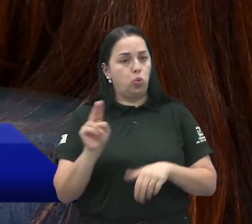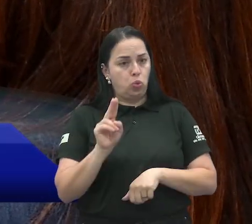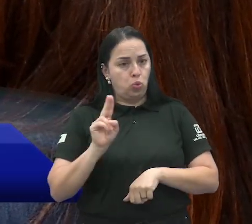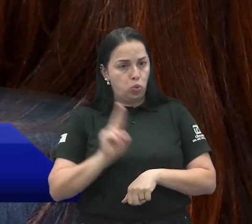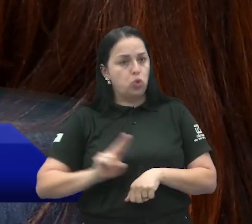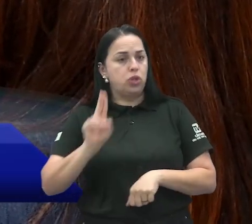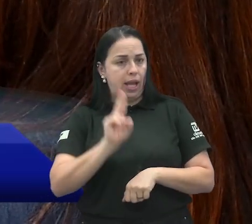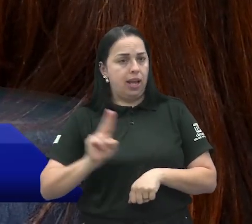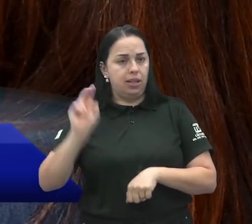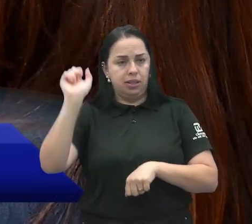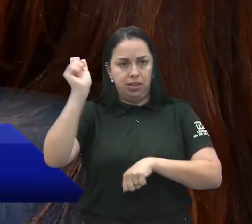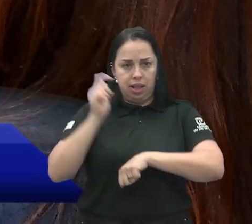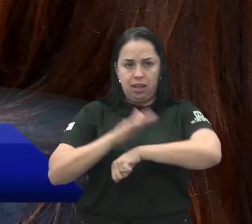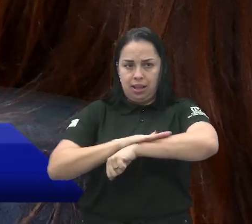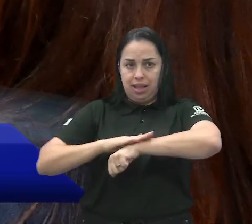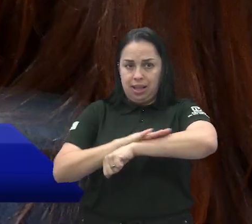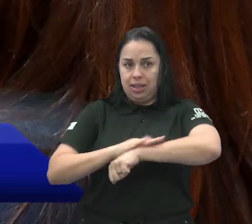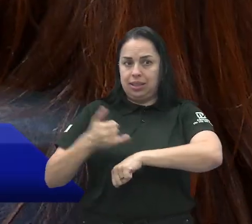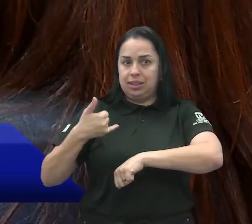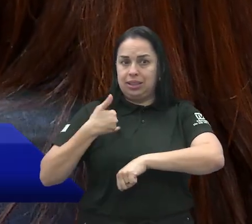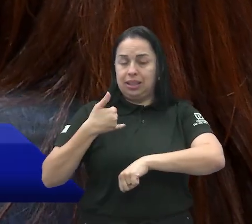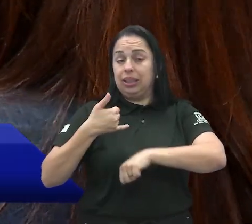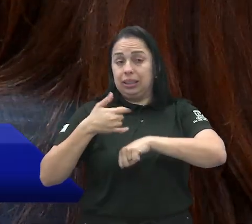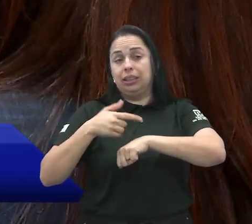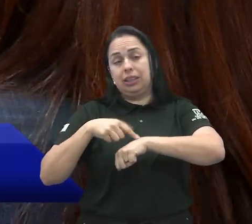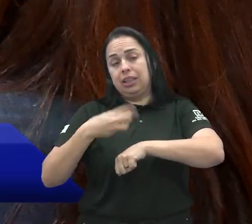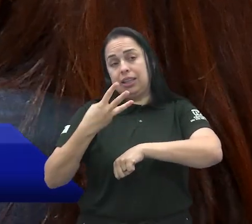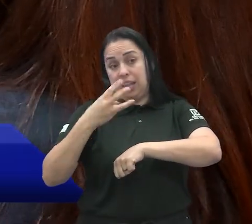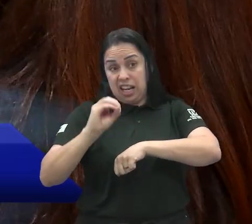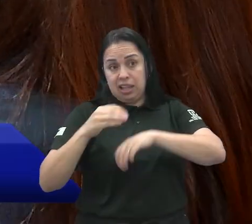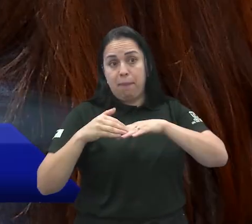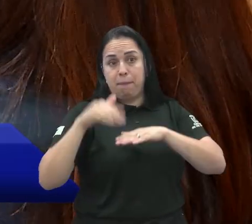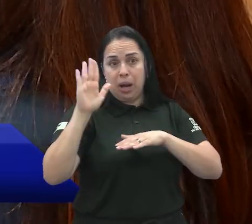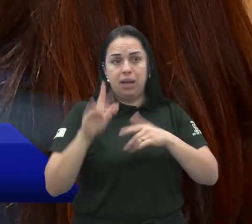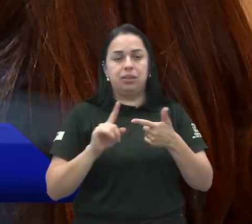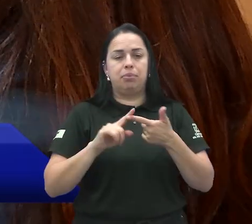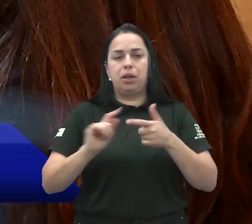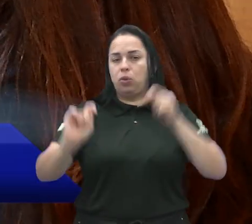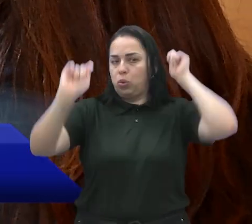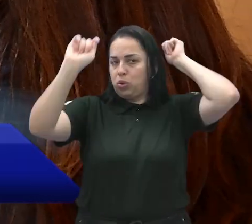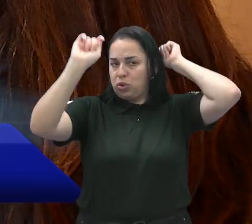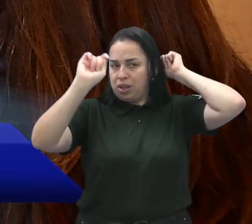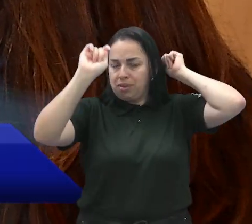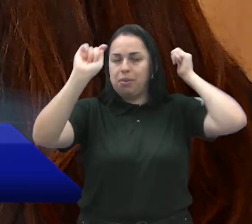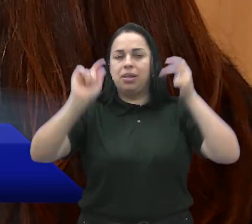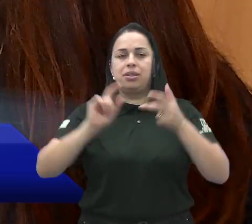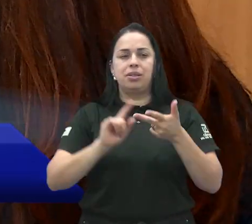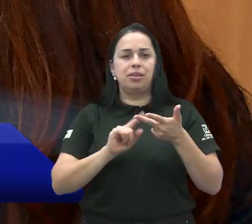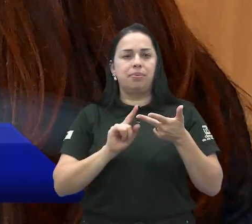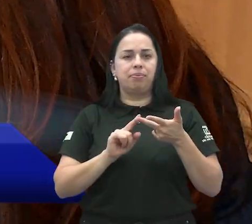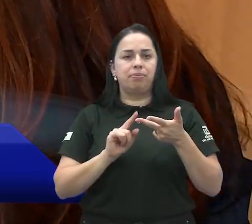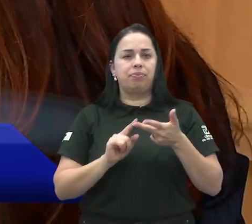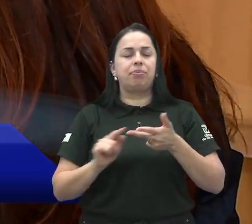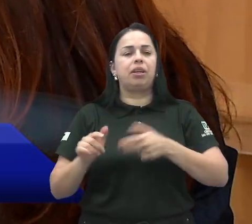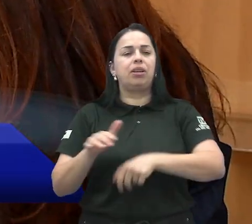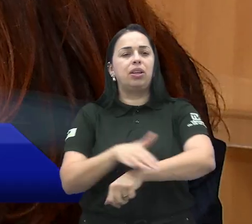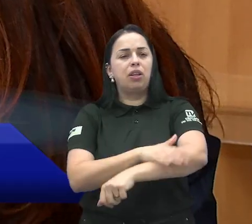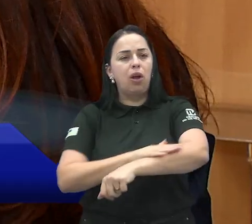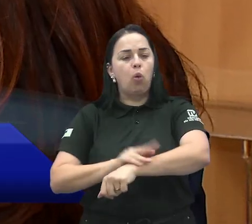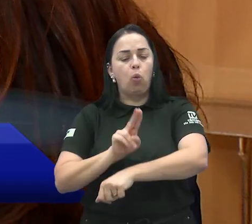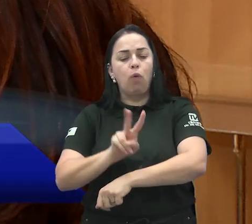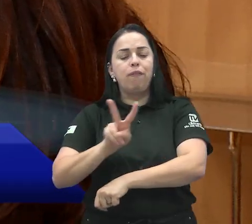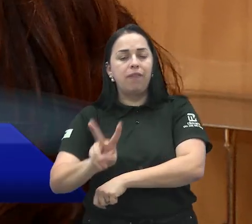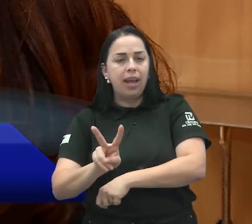são o uso do filtro solar acima de fator 30, também uso de chapéus, fazer uso